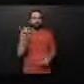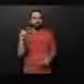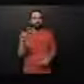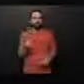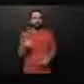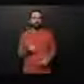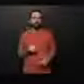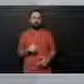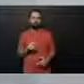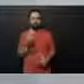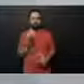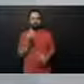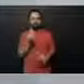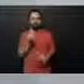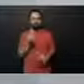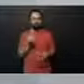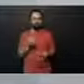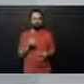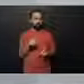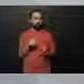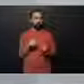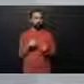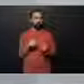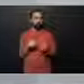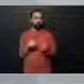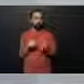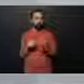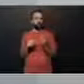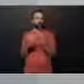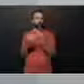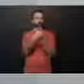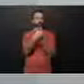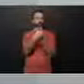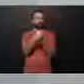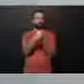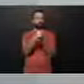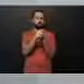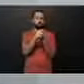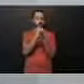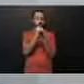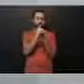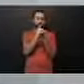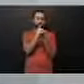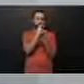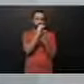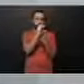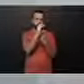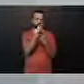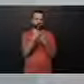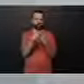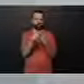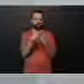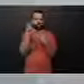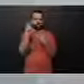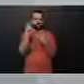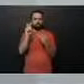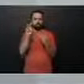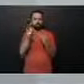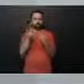Os dois, porque são apenas representações diferentes de um mesmo número. Essa